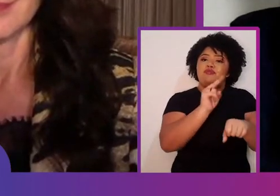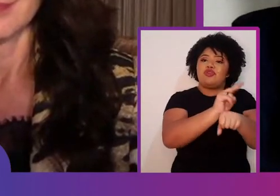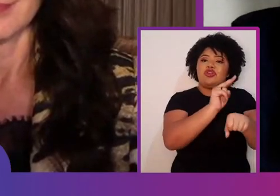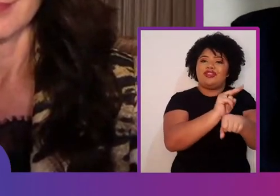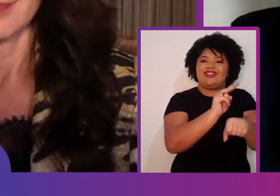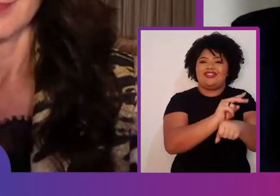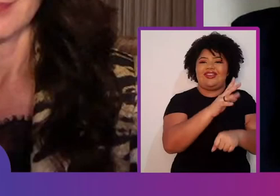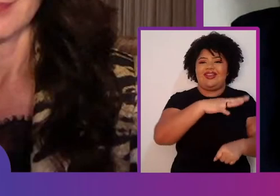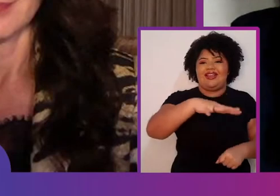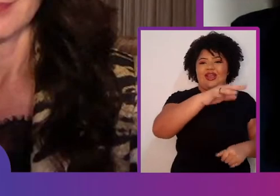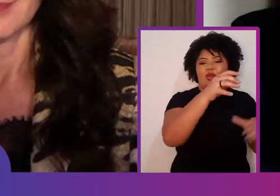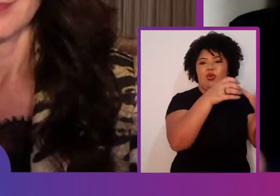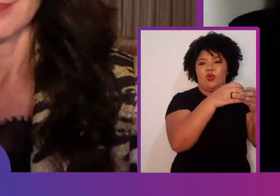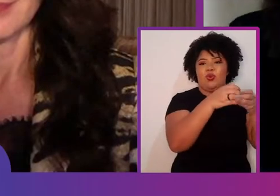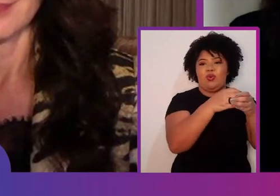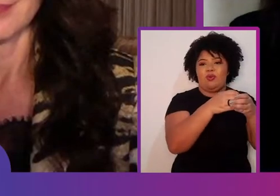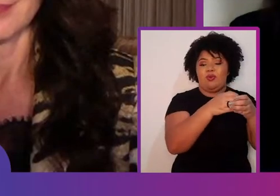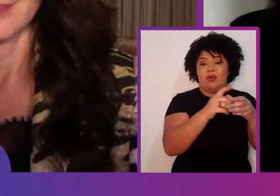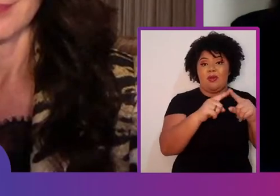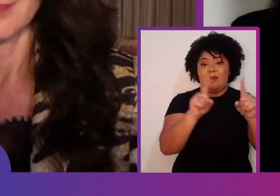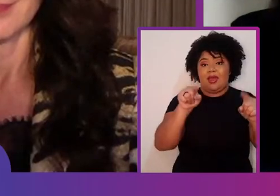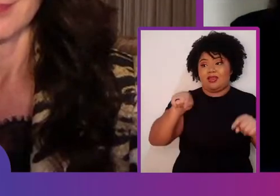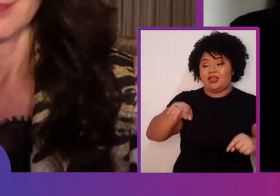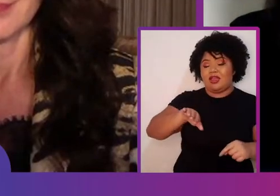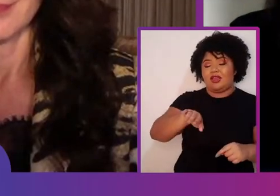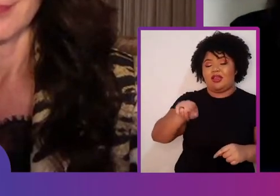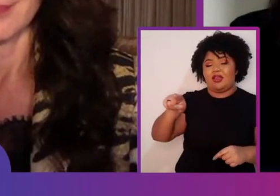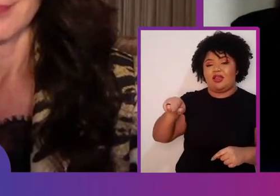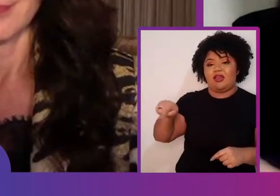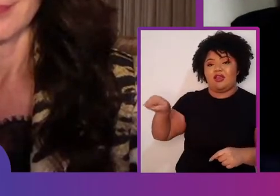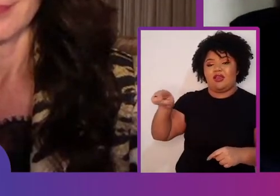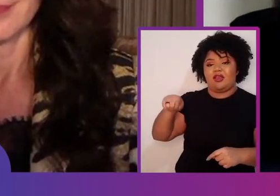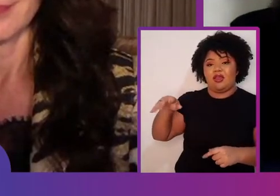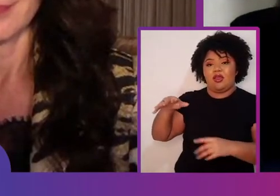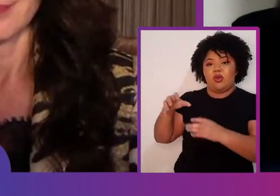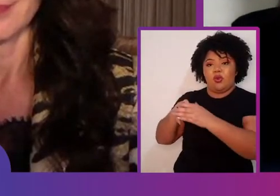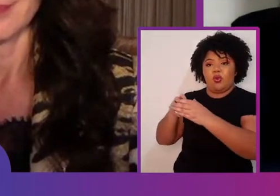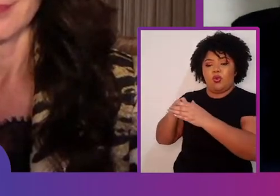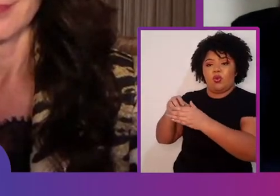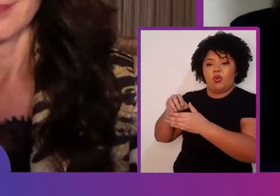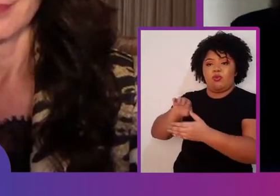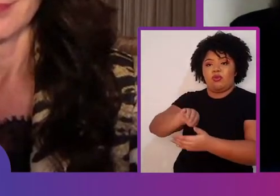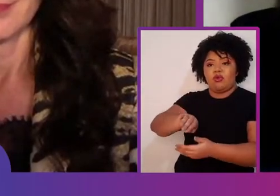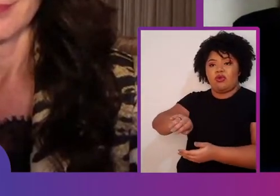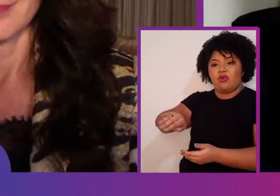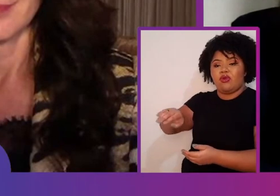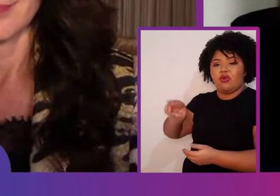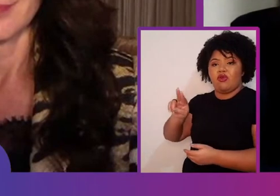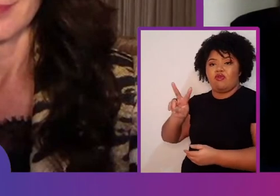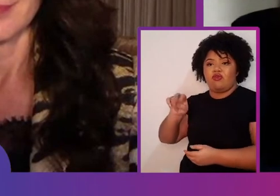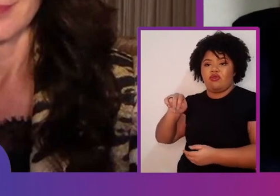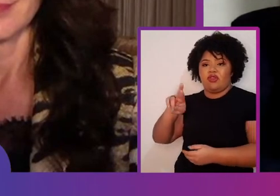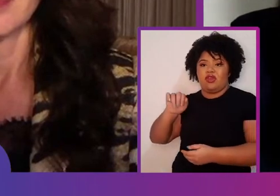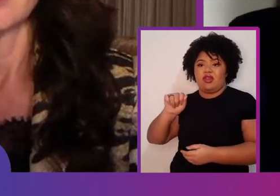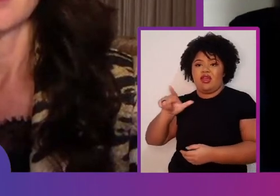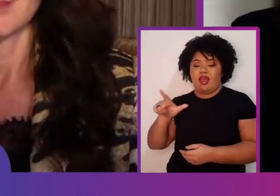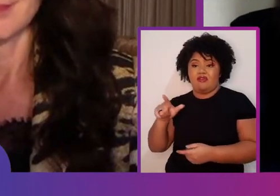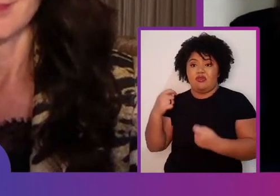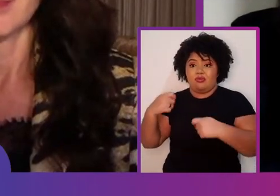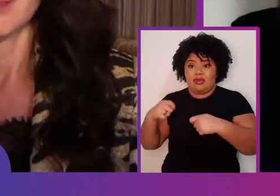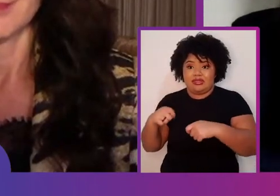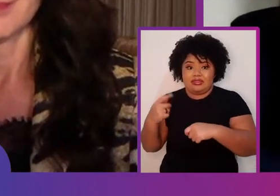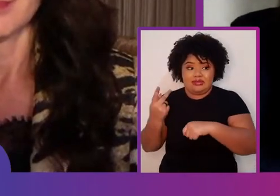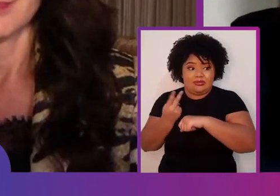esse grupo social vulnerável pode precisar, num dado momento, avançar alguns semáforos para poder sobreviver,